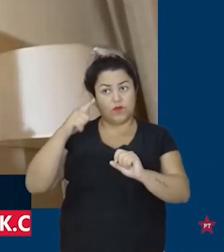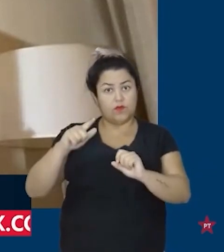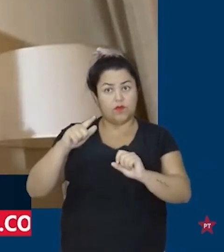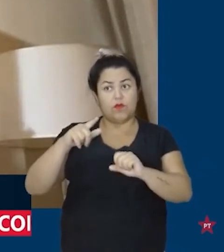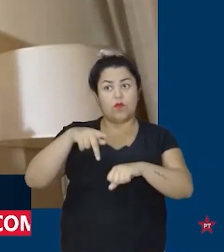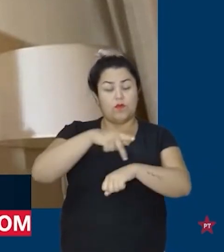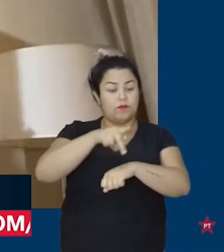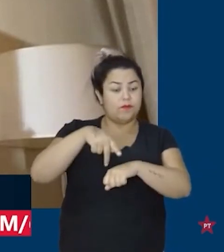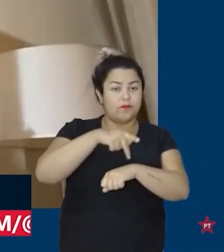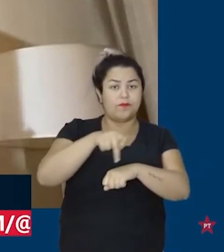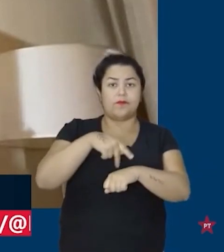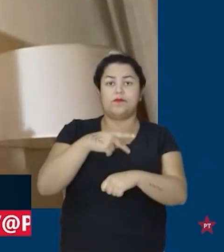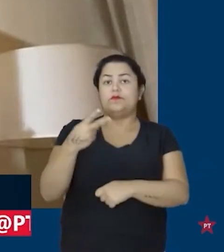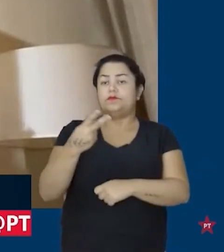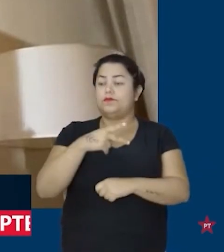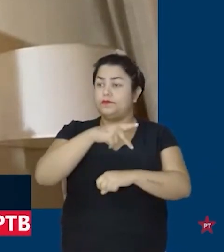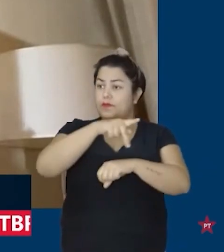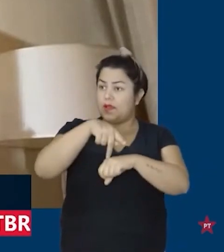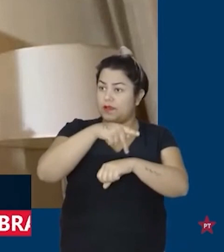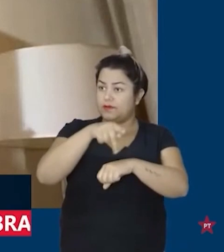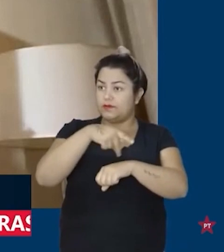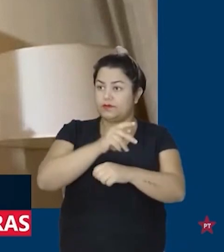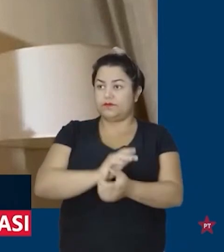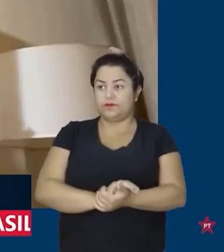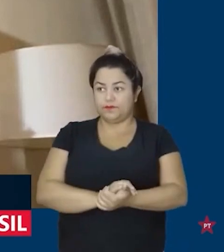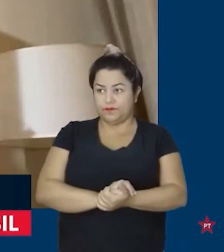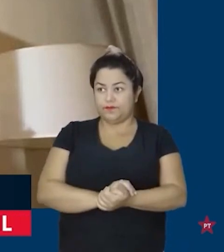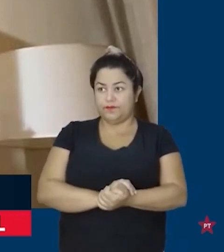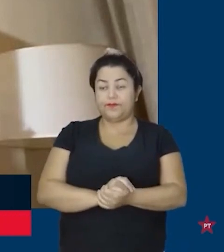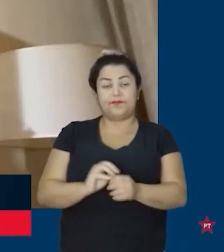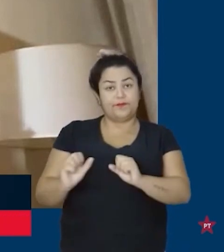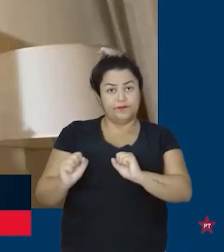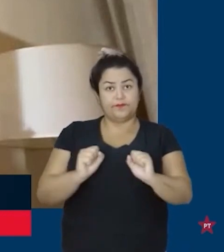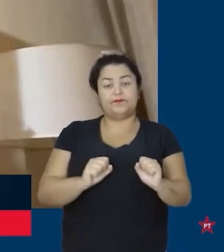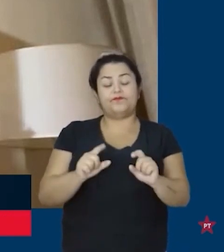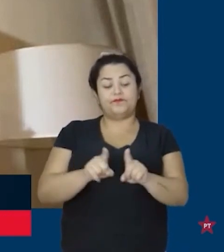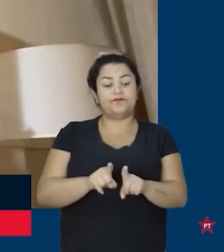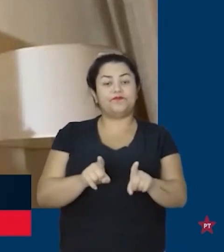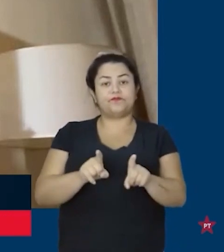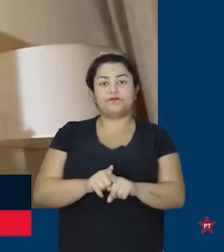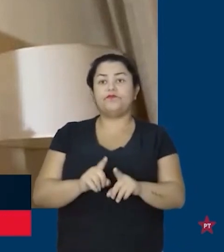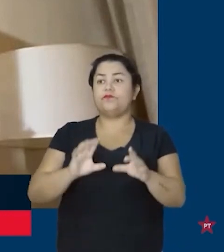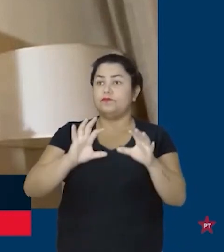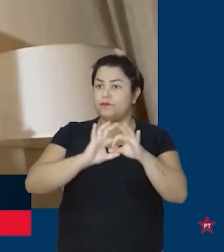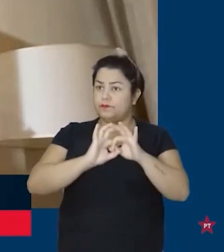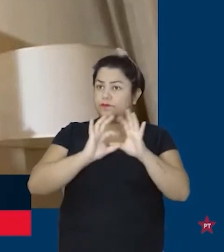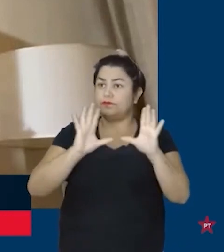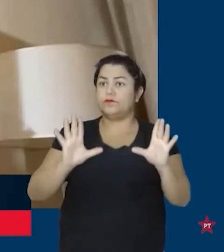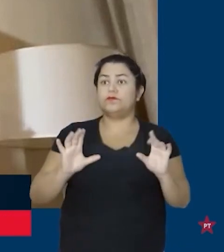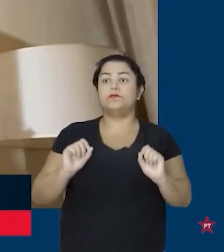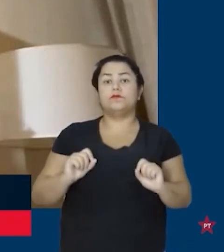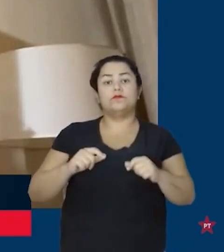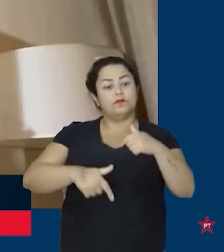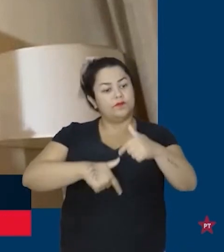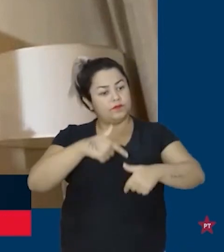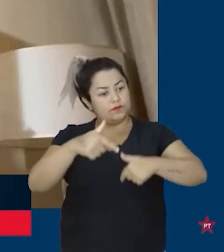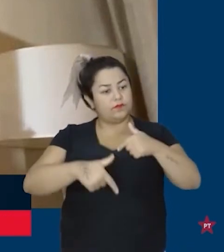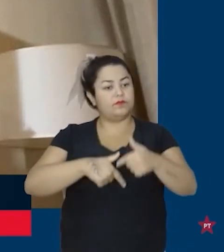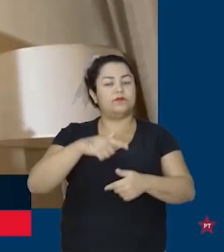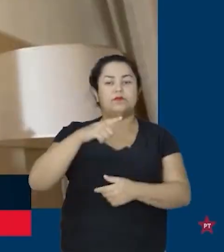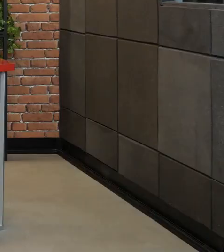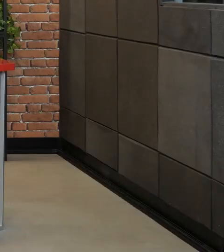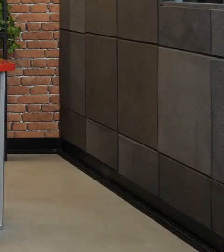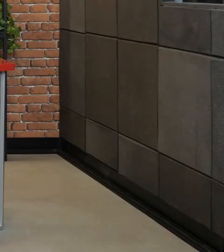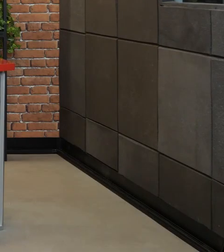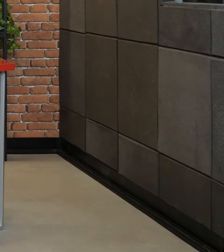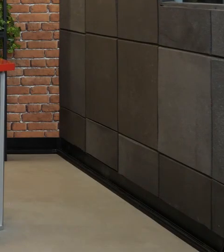nos solos dos dois países, que possam, de certa forma, permitir com que os trabalhadores tenham mais